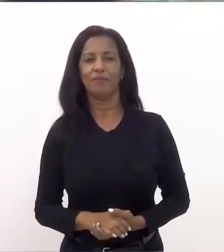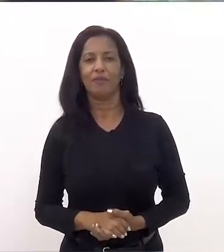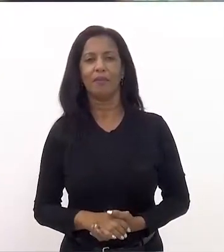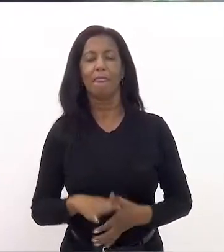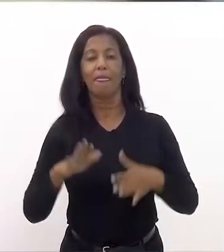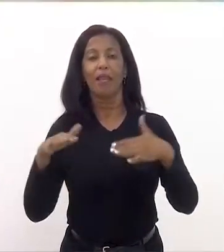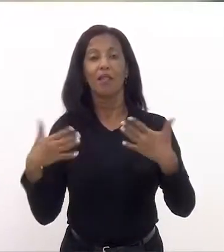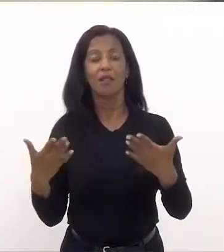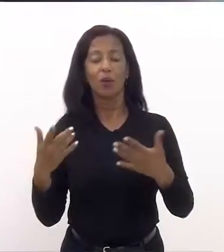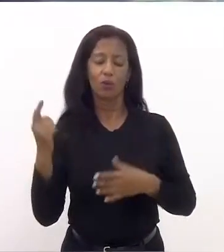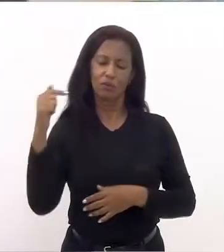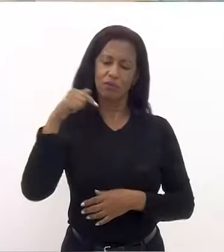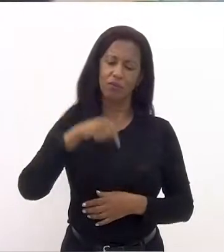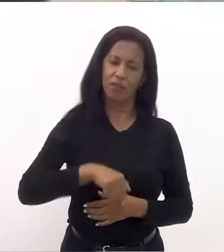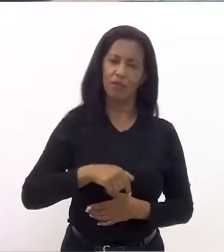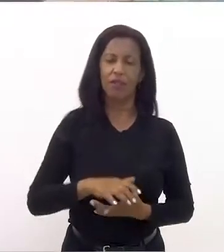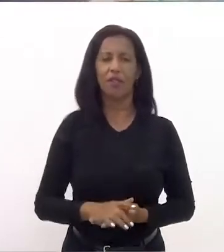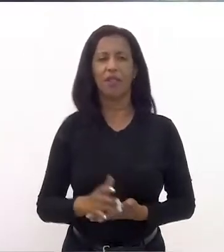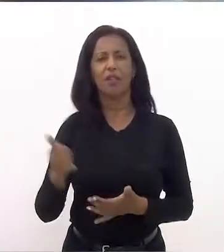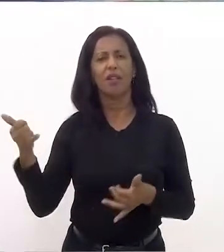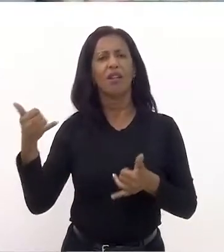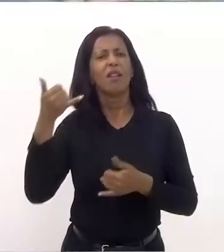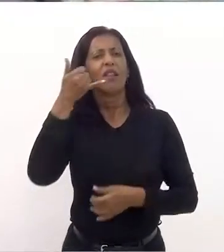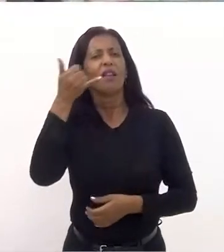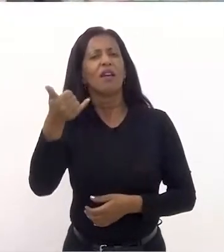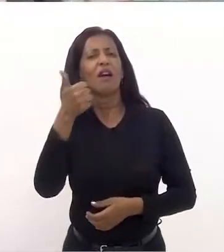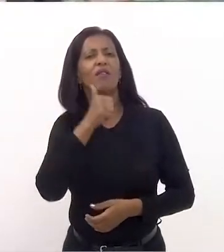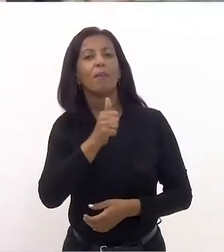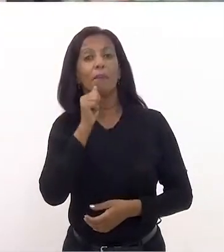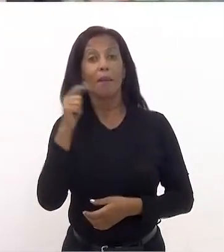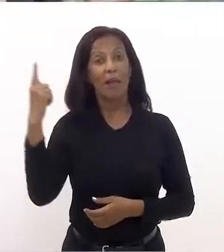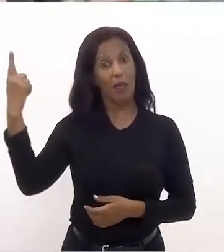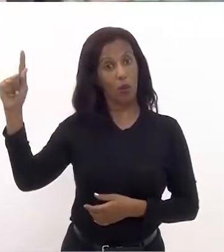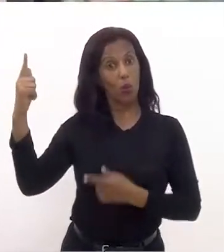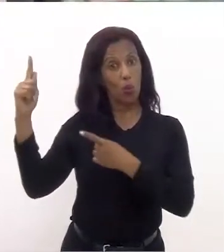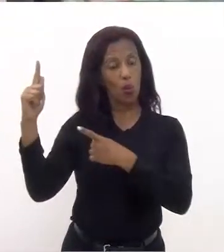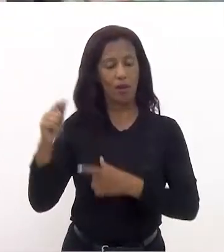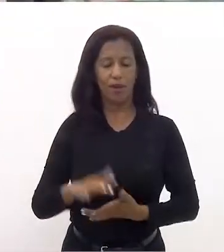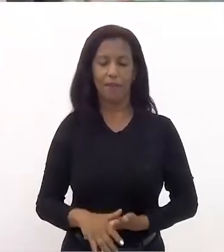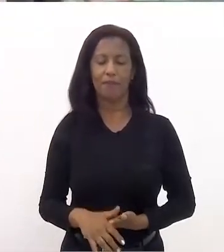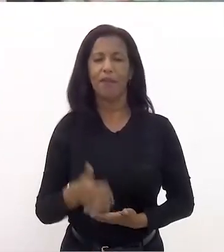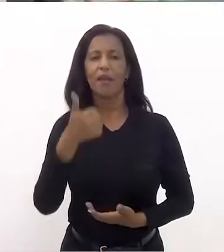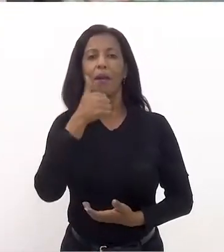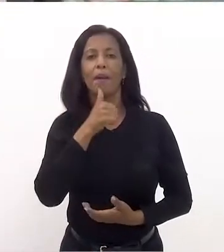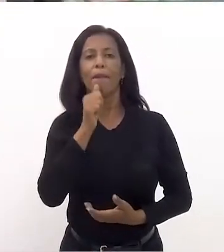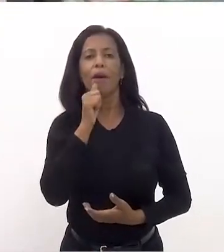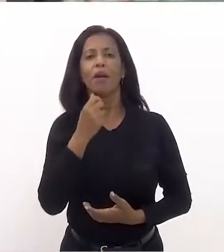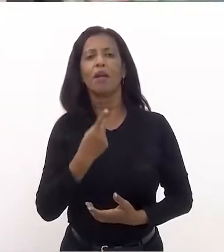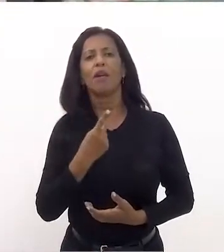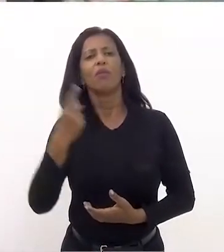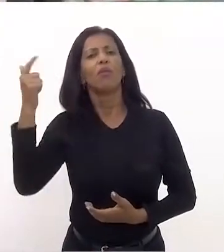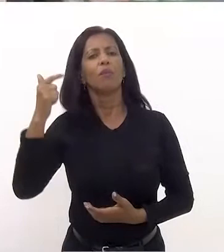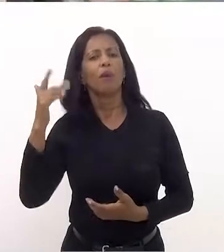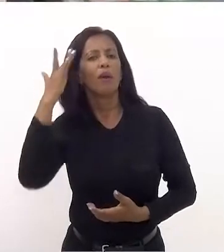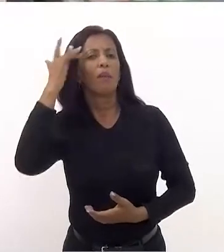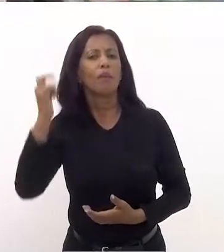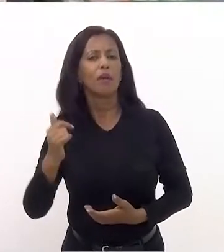Então, quando eu estava aqui, eu ligava para minha mãe e dizia, minha mãe em Goiânia, diz, mãe, eu vou embora